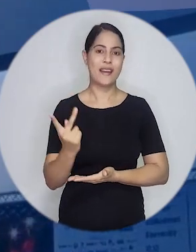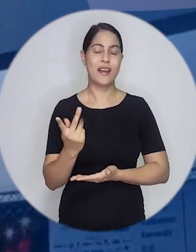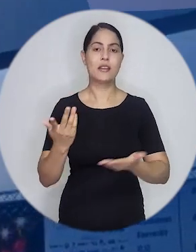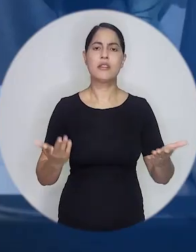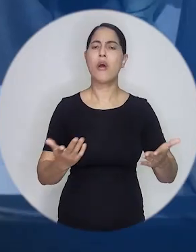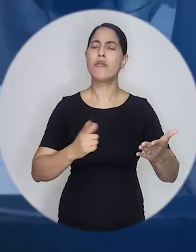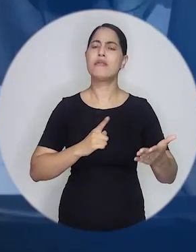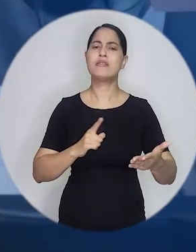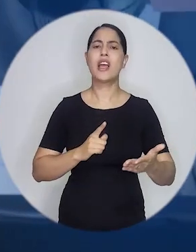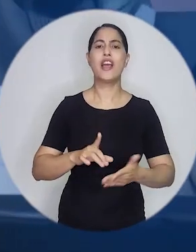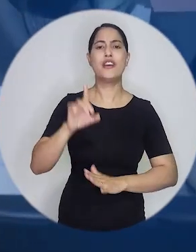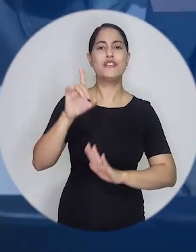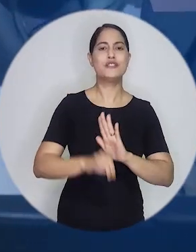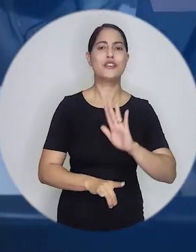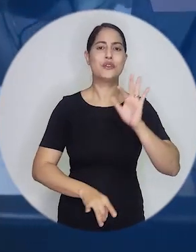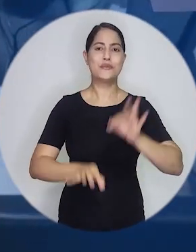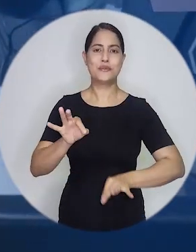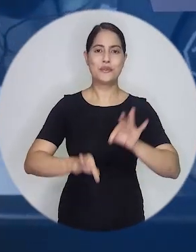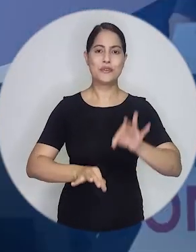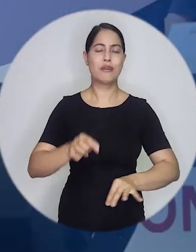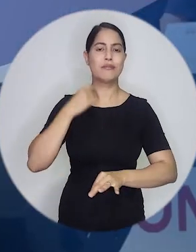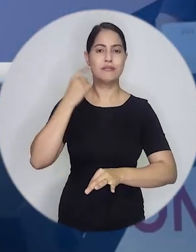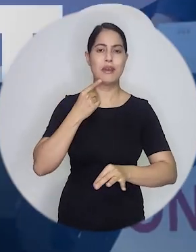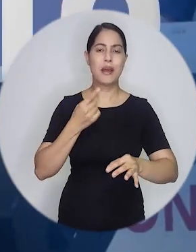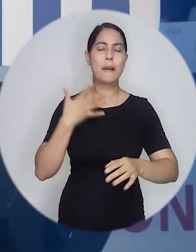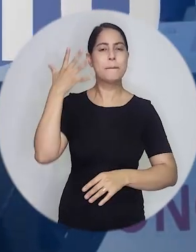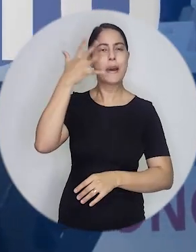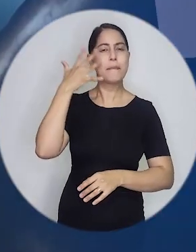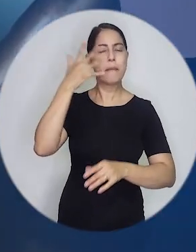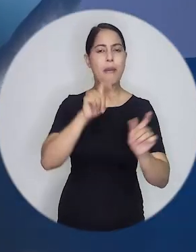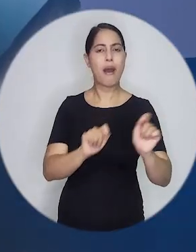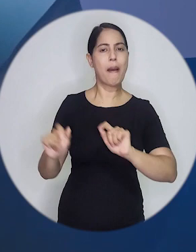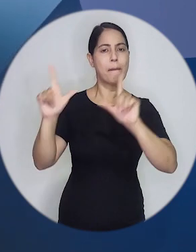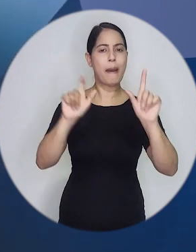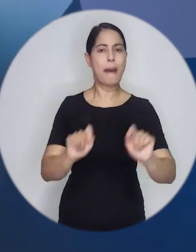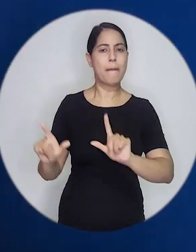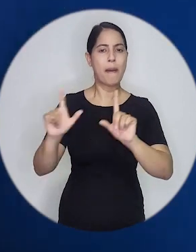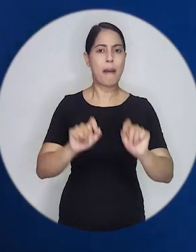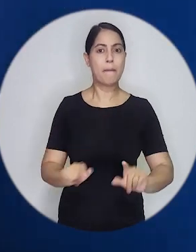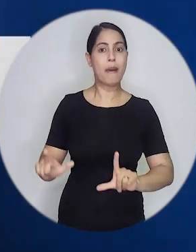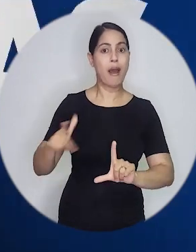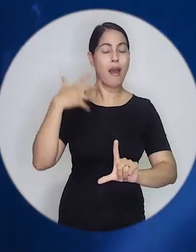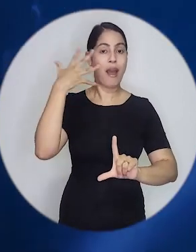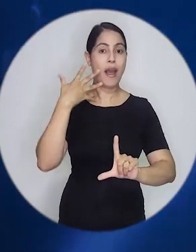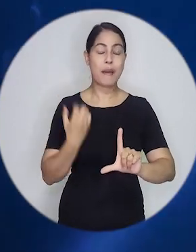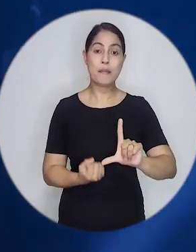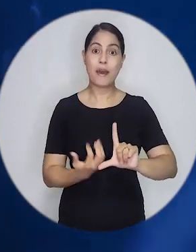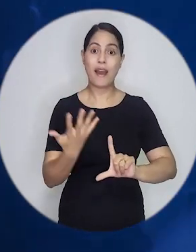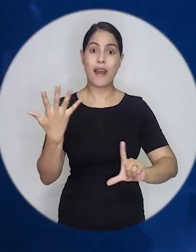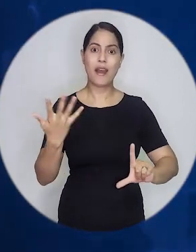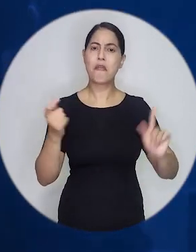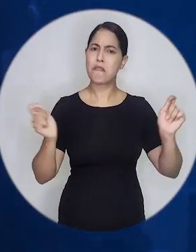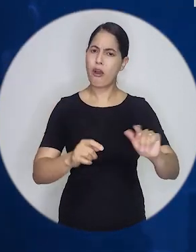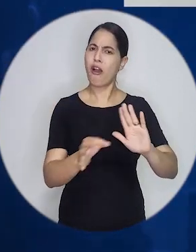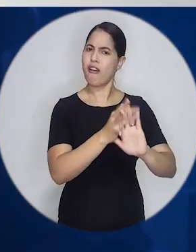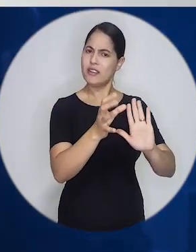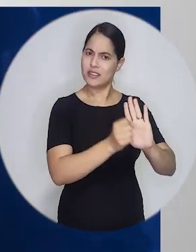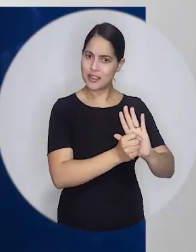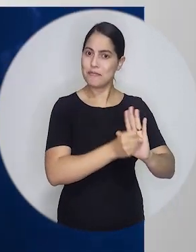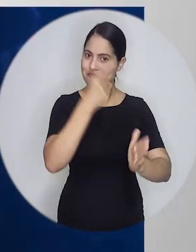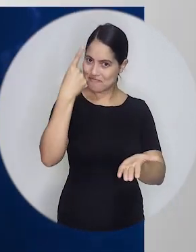Horizonte. Uma grande celebração da advocacia, do direito e da justiça, com palestras, painéis e muito